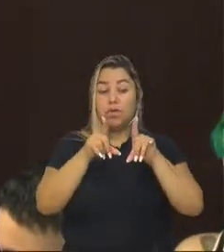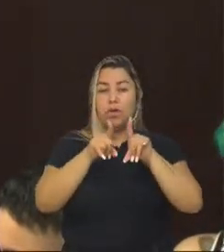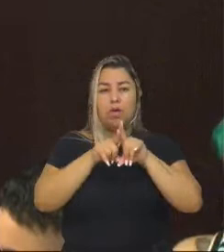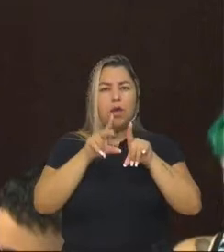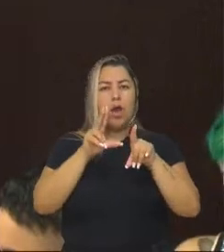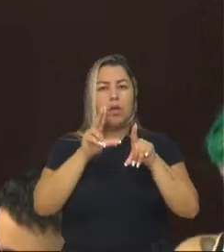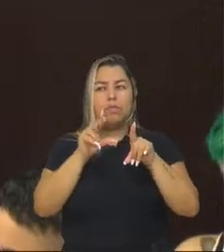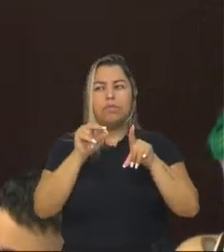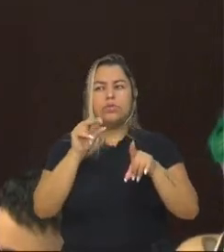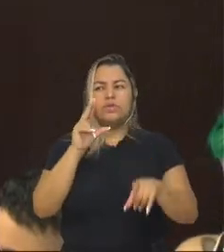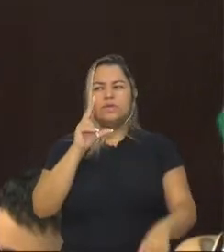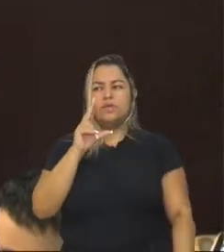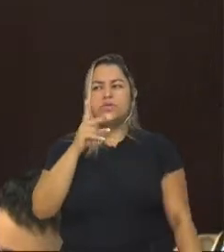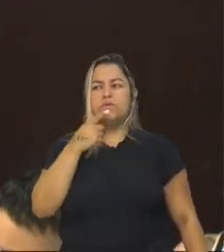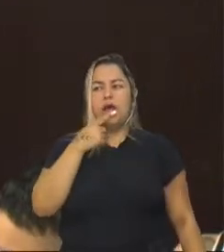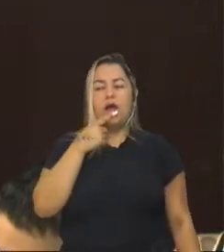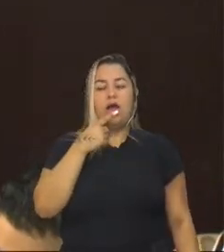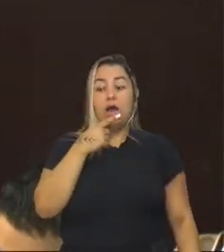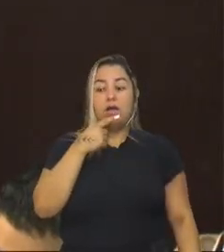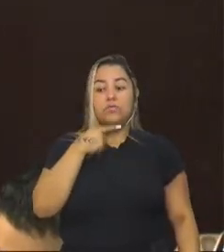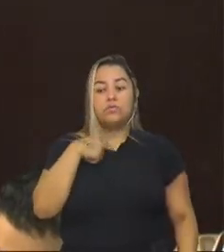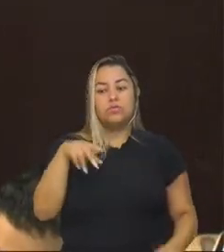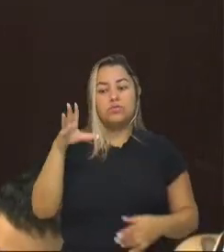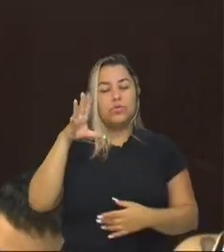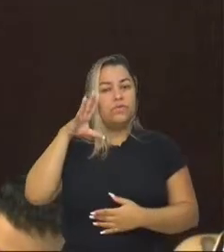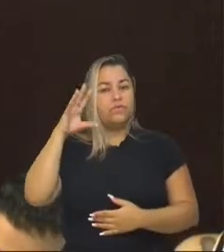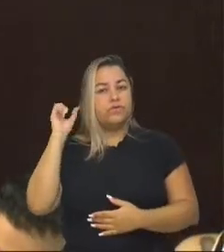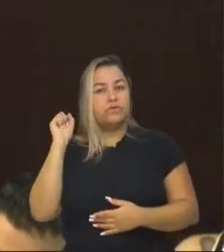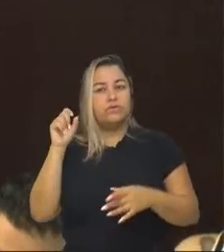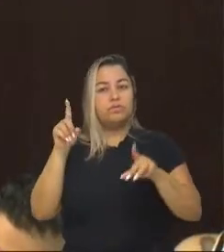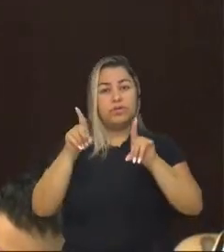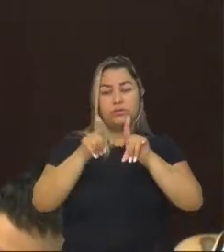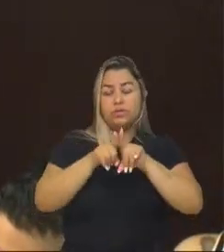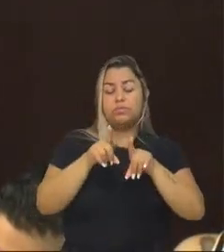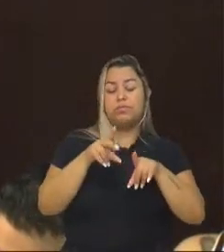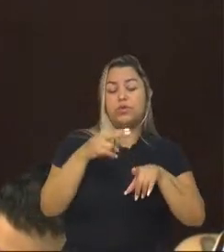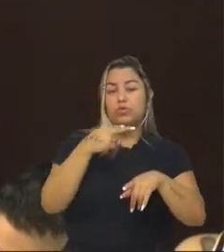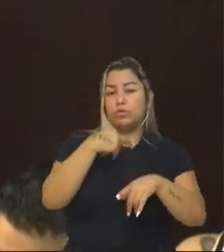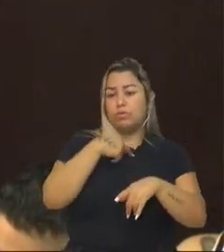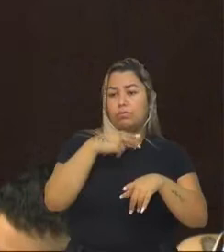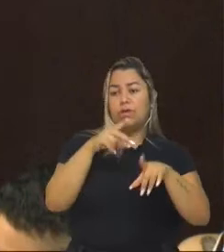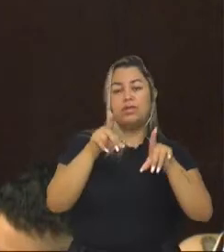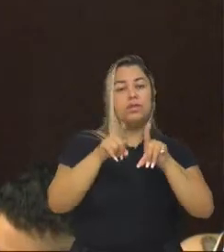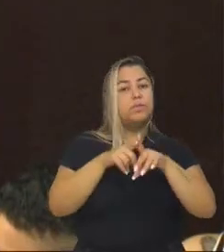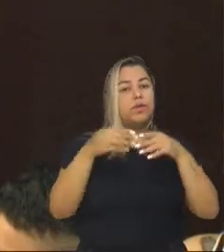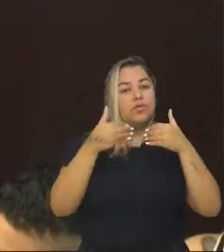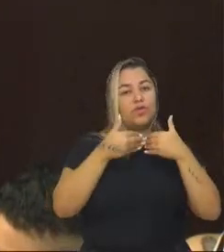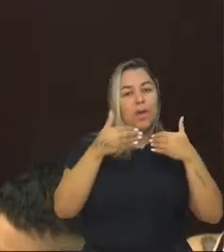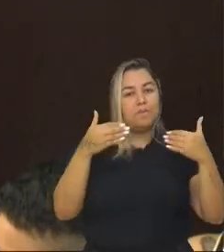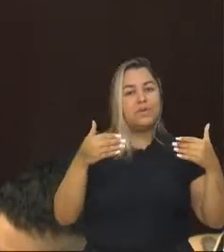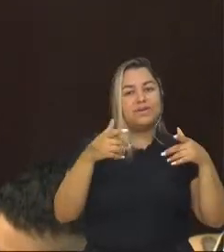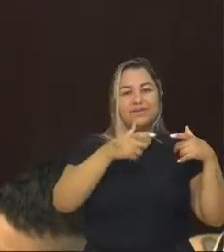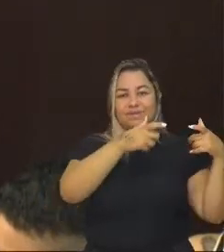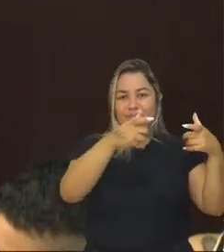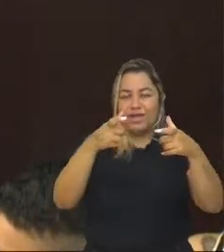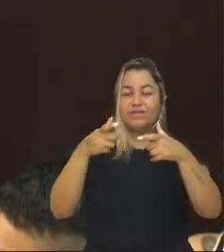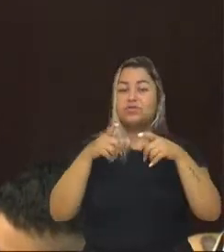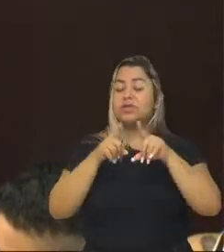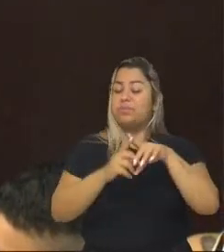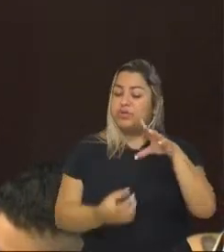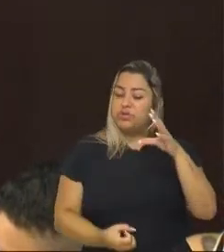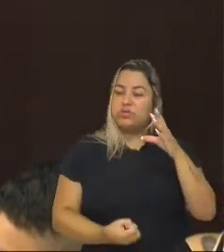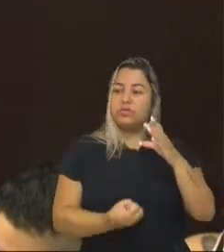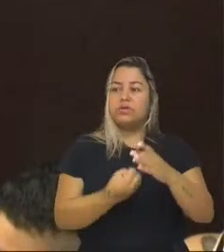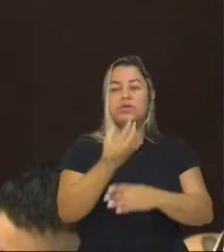sede. Sede de ouvir, de ser ouvida, de ocupar, de abrir espaço, de